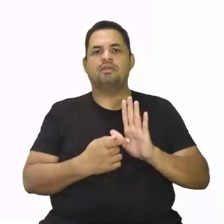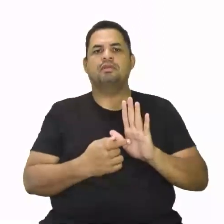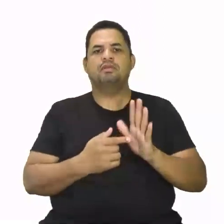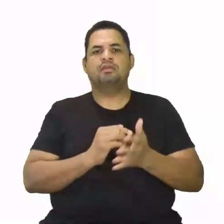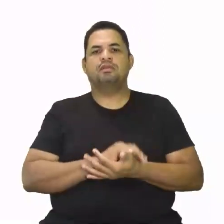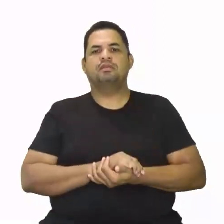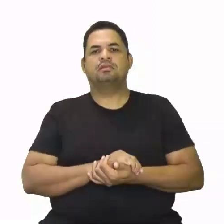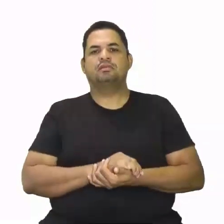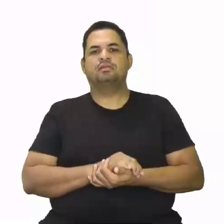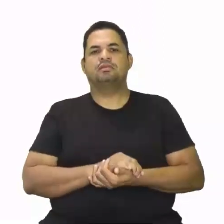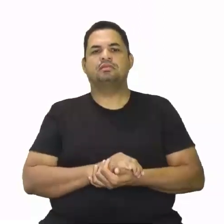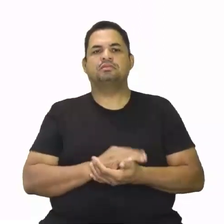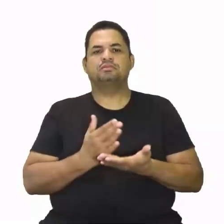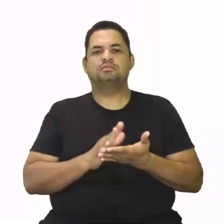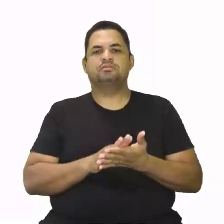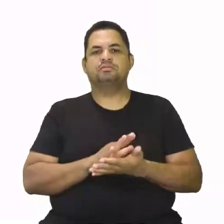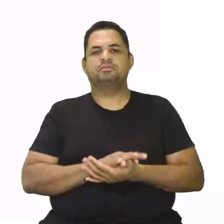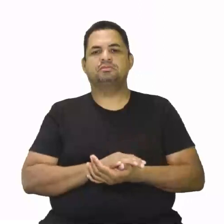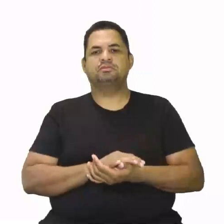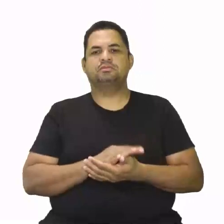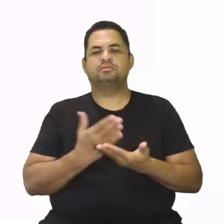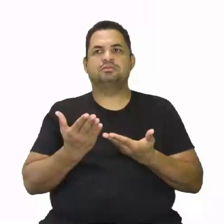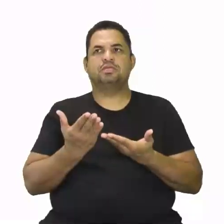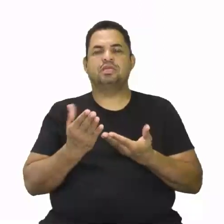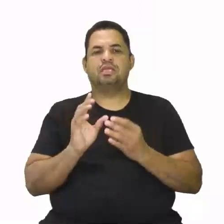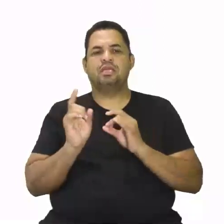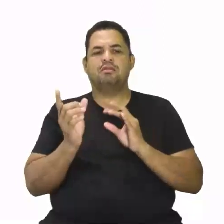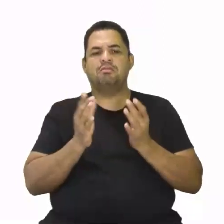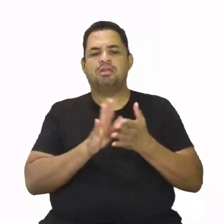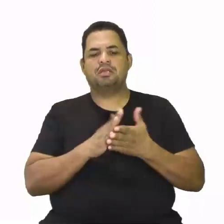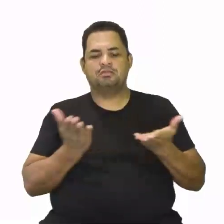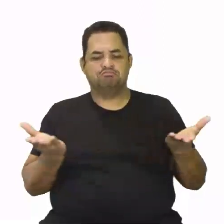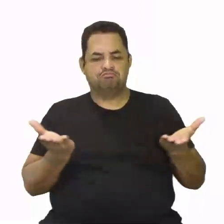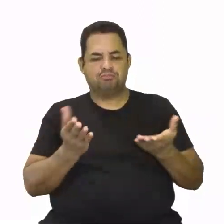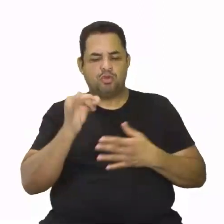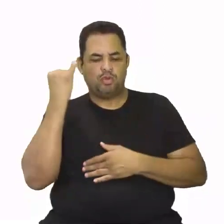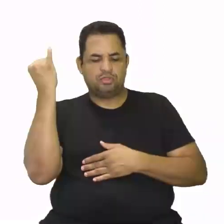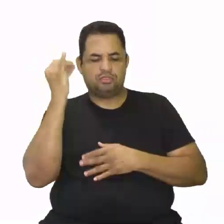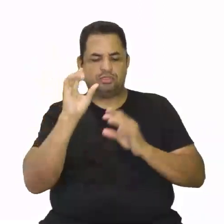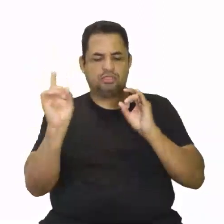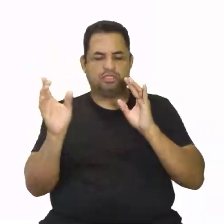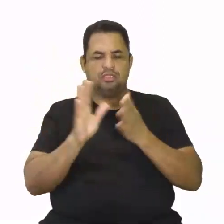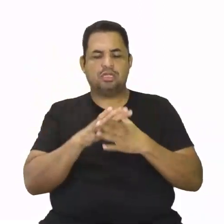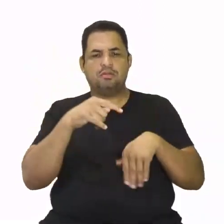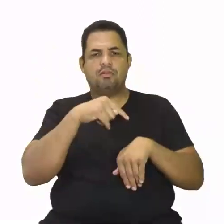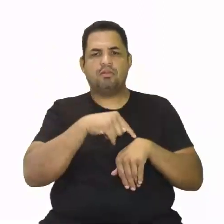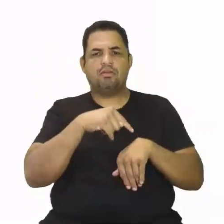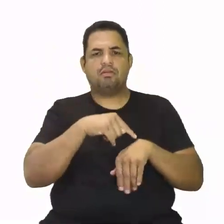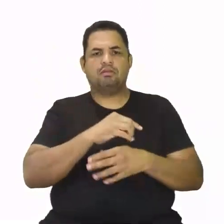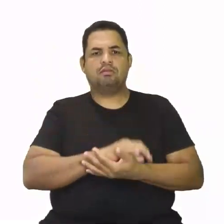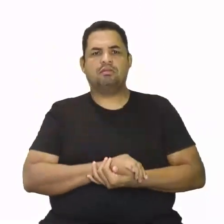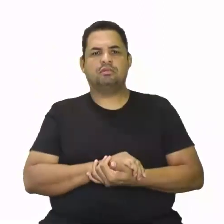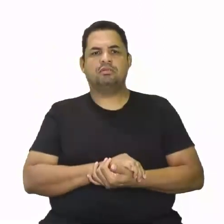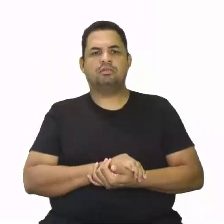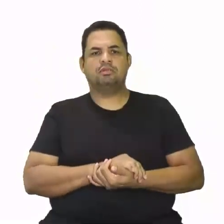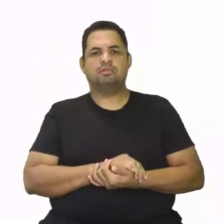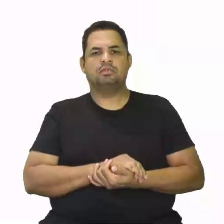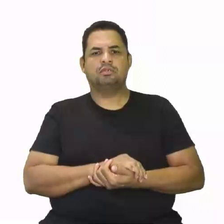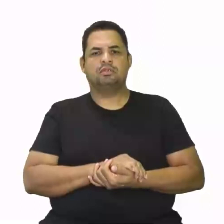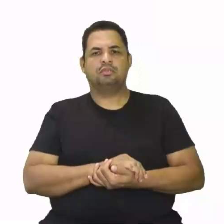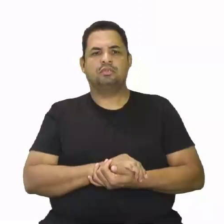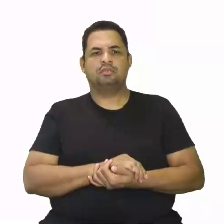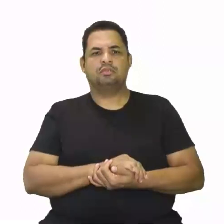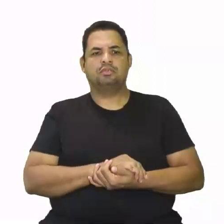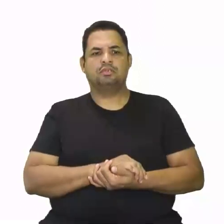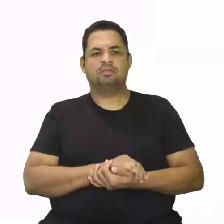apresentada, dará um toque especial a cada momento, certo? Aqui no segundo já diz assim,